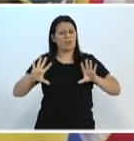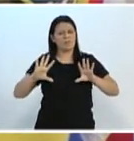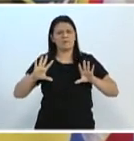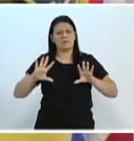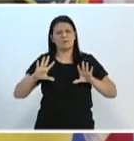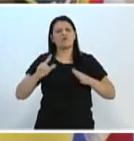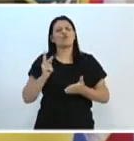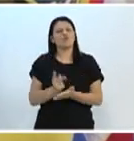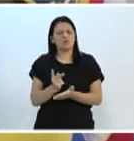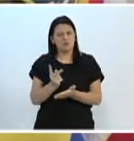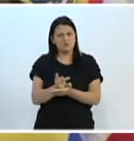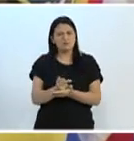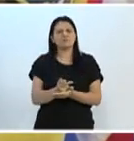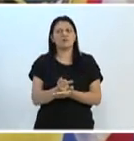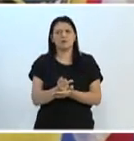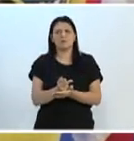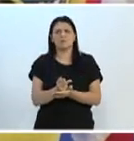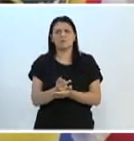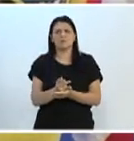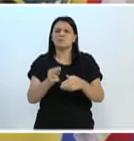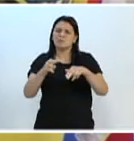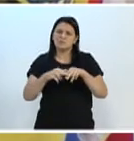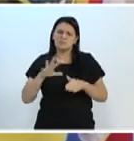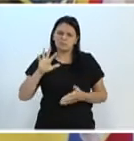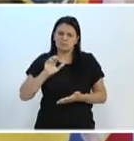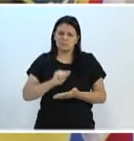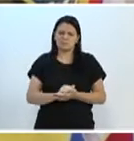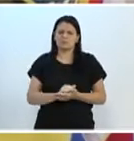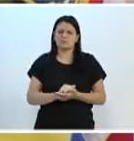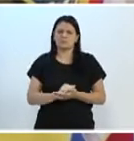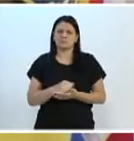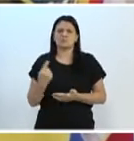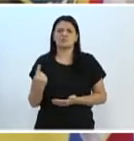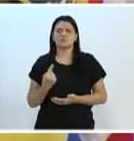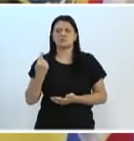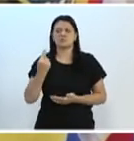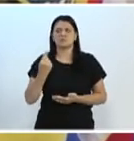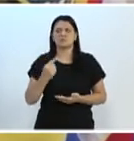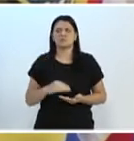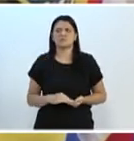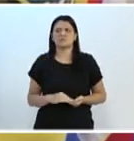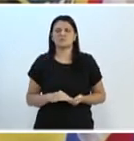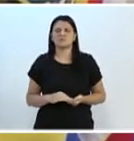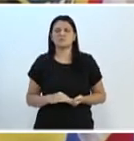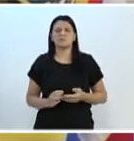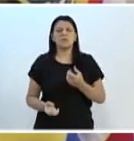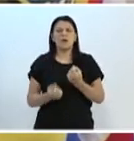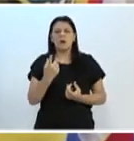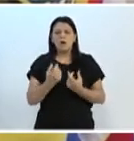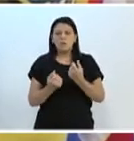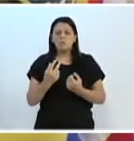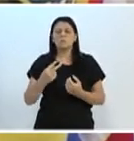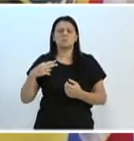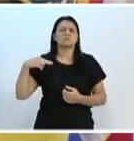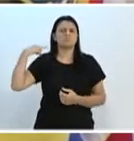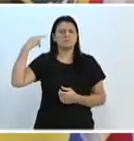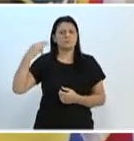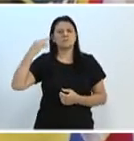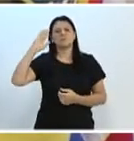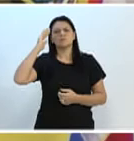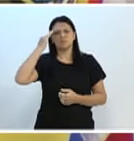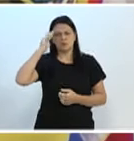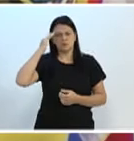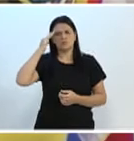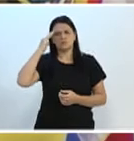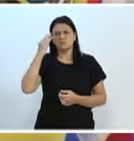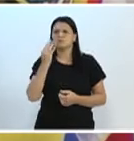independência. Tanto que estou escrito de forma avulsa. Alguns vereadores, e eu respeito, eu entendi, vereador Bruno, quando o